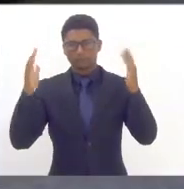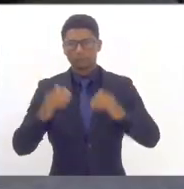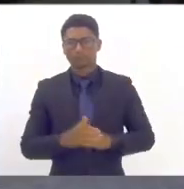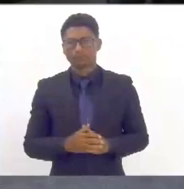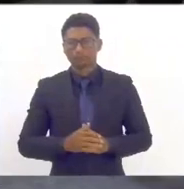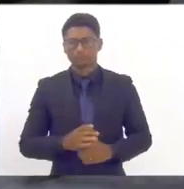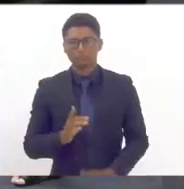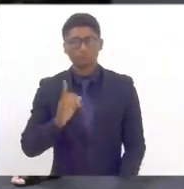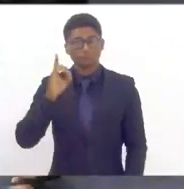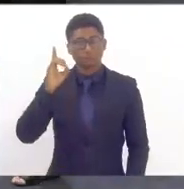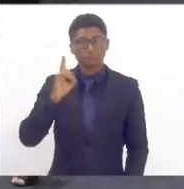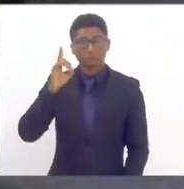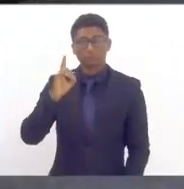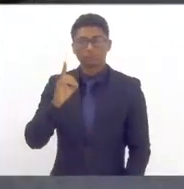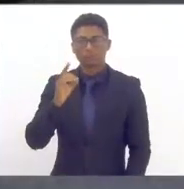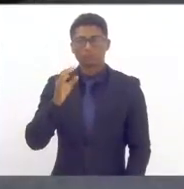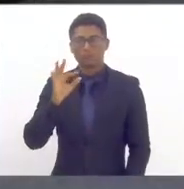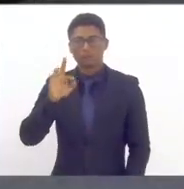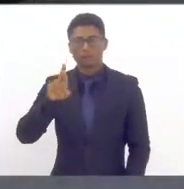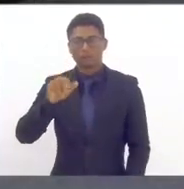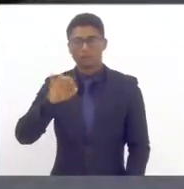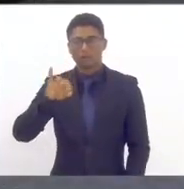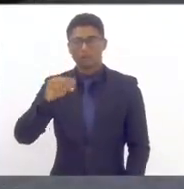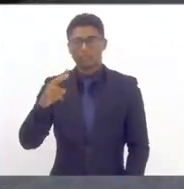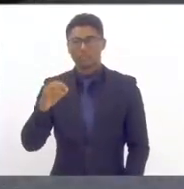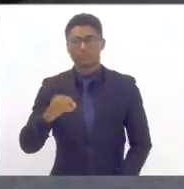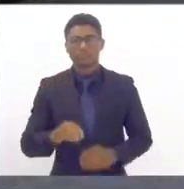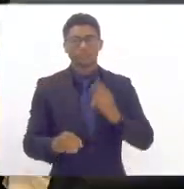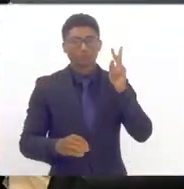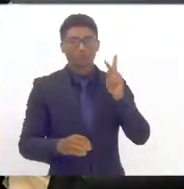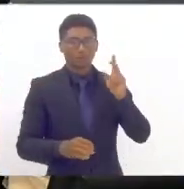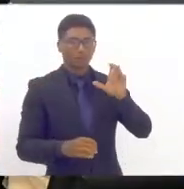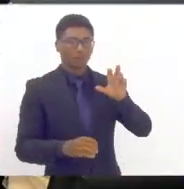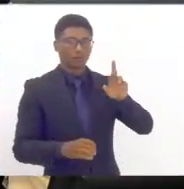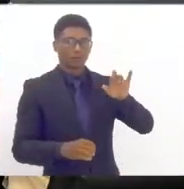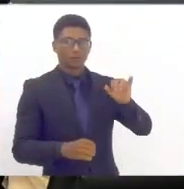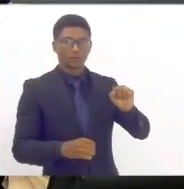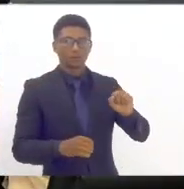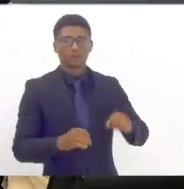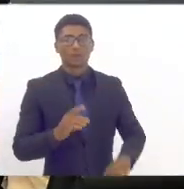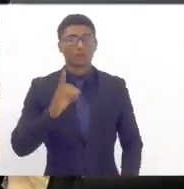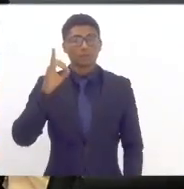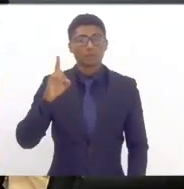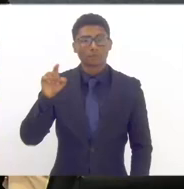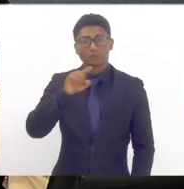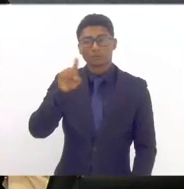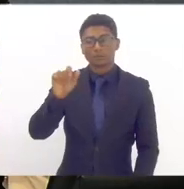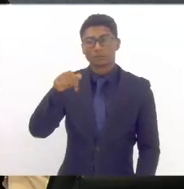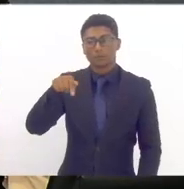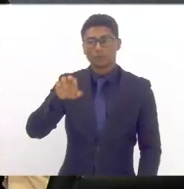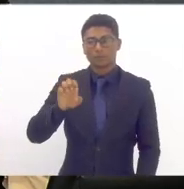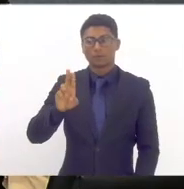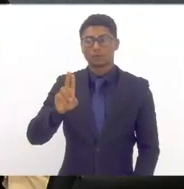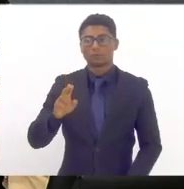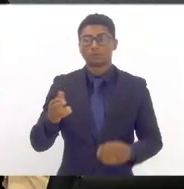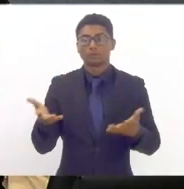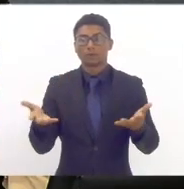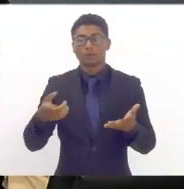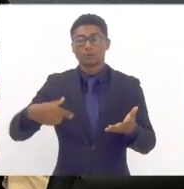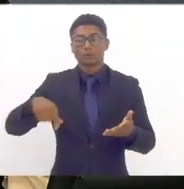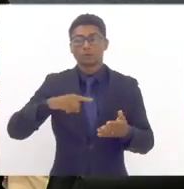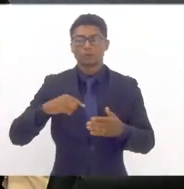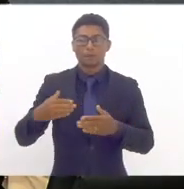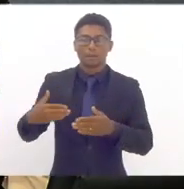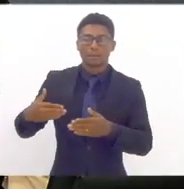Deputado Ratinho, vereadora Cris, deputado Zaqueu. Estamos chegando ao fim da